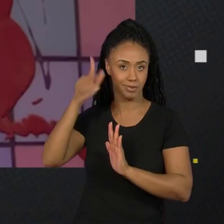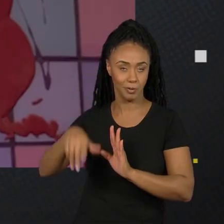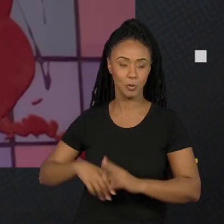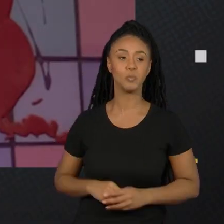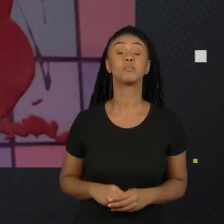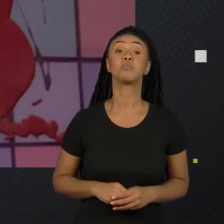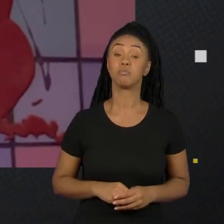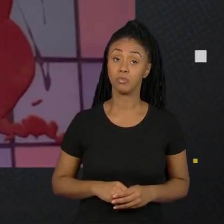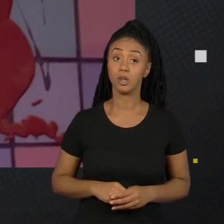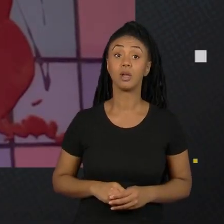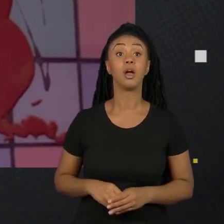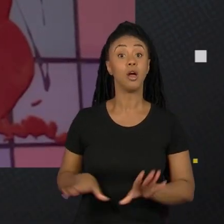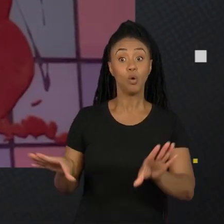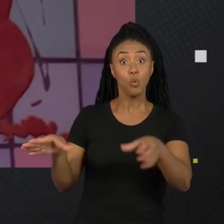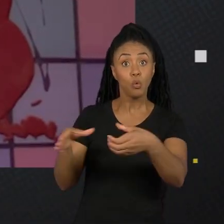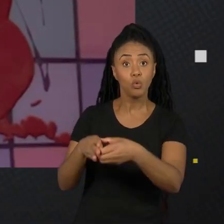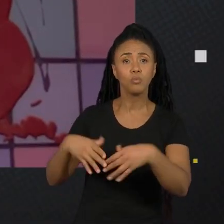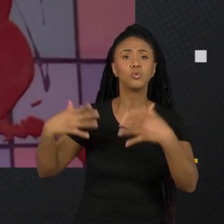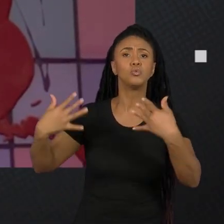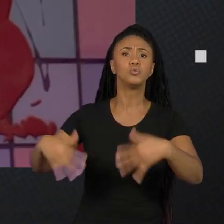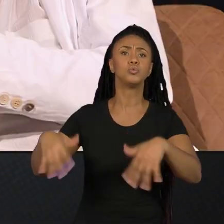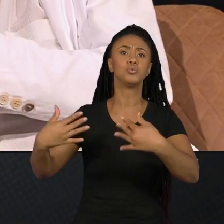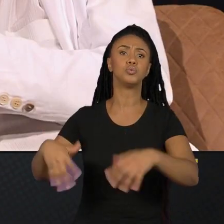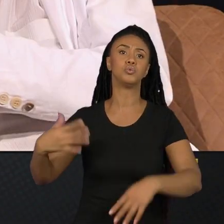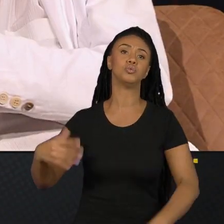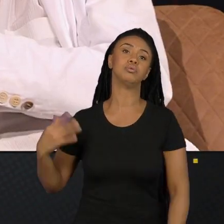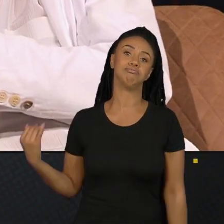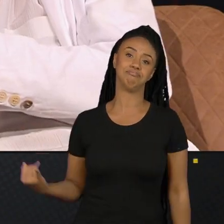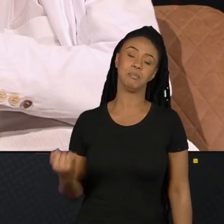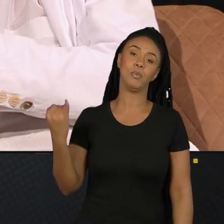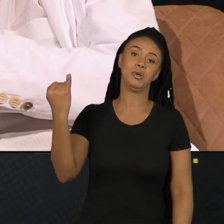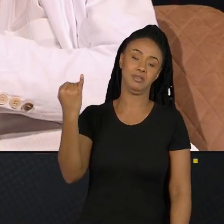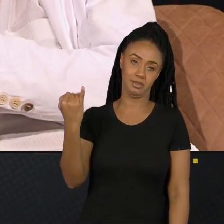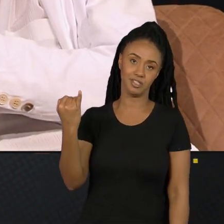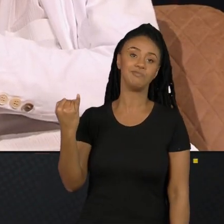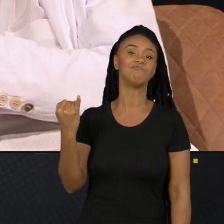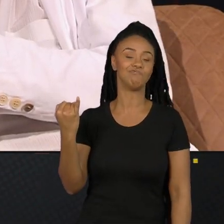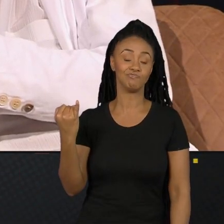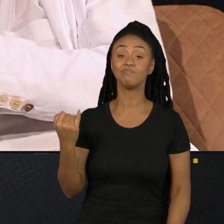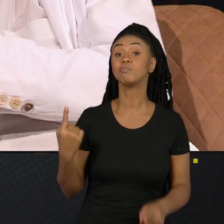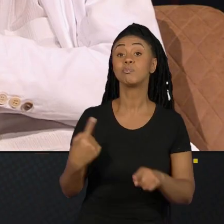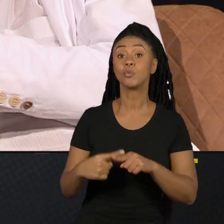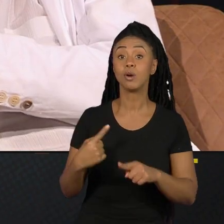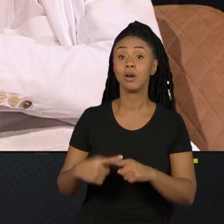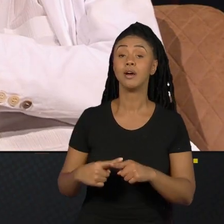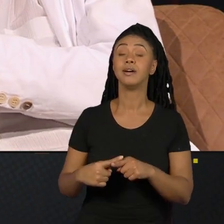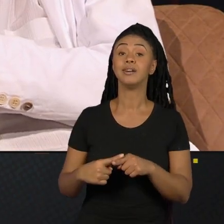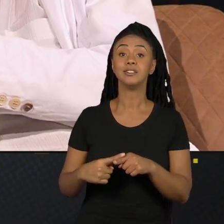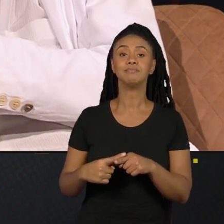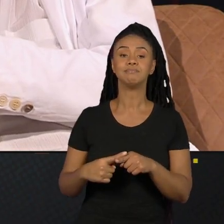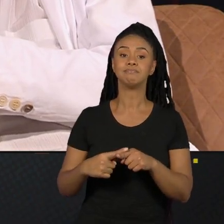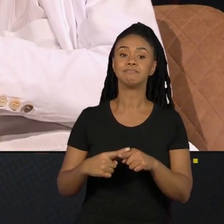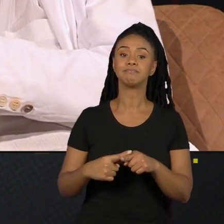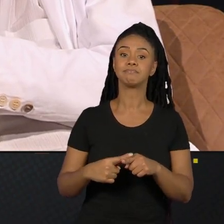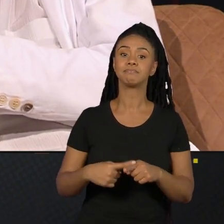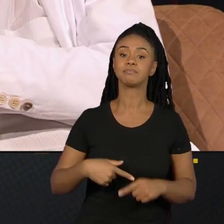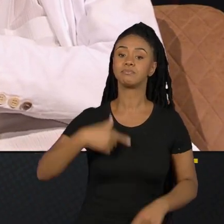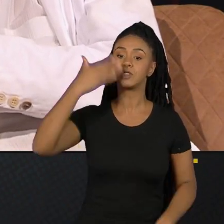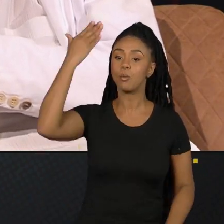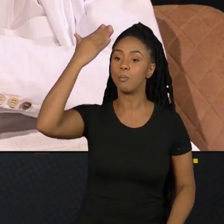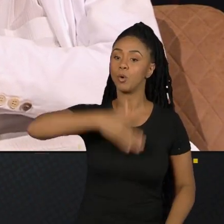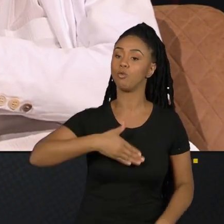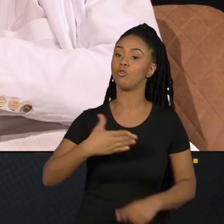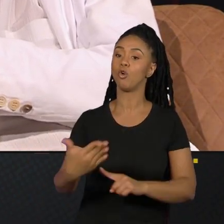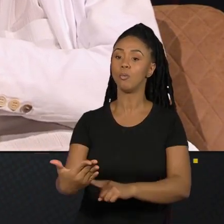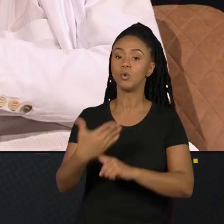Esse grupo foi muito importante para nós, porque pontuou praticamente